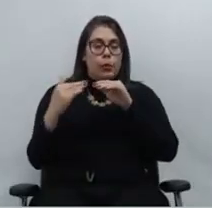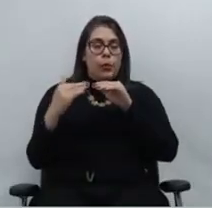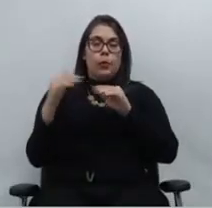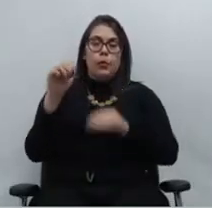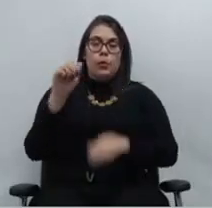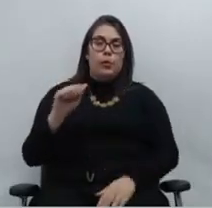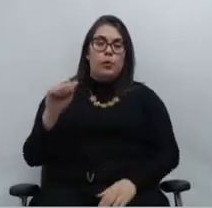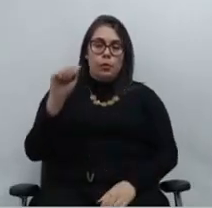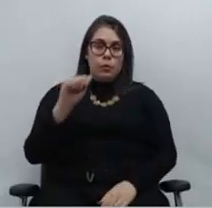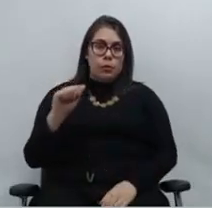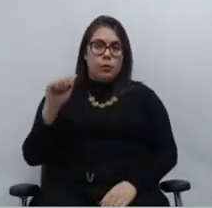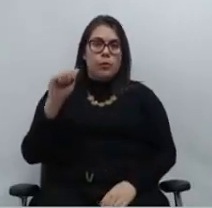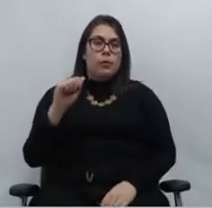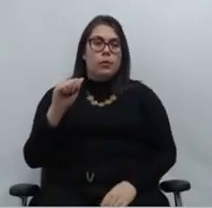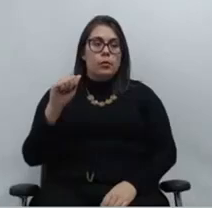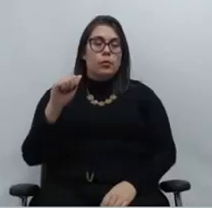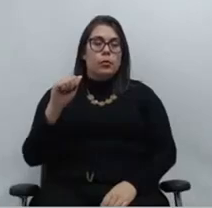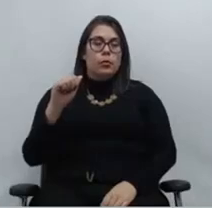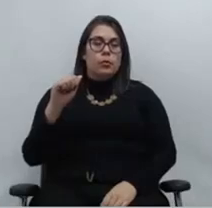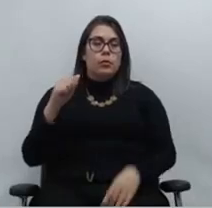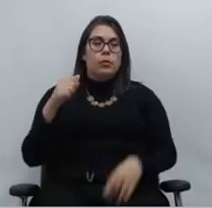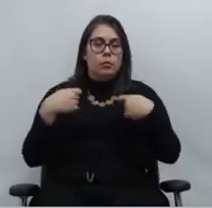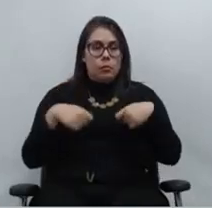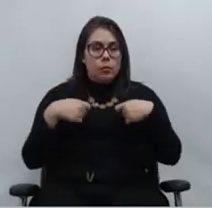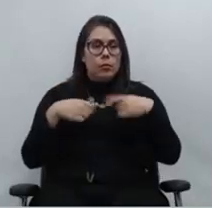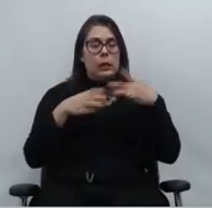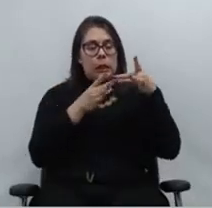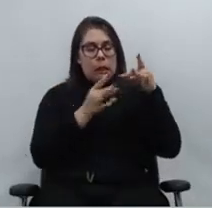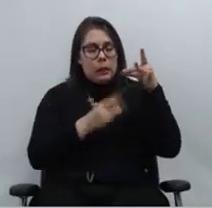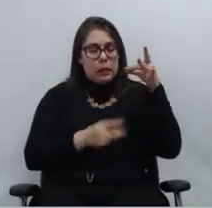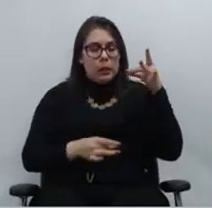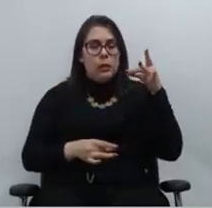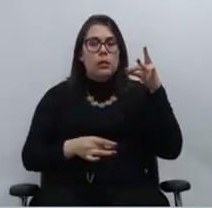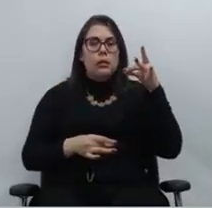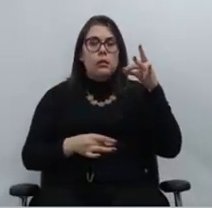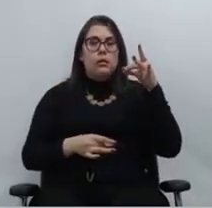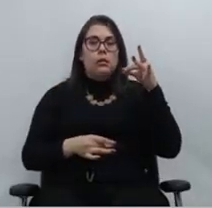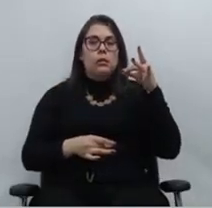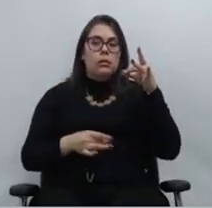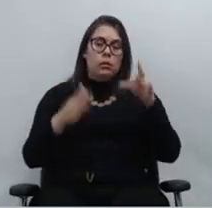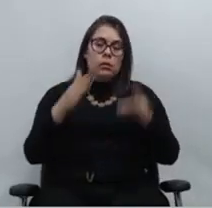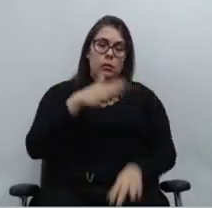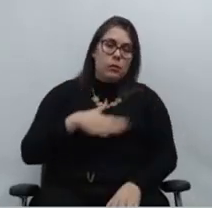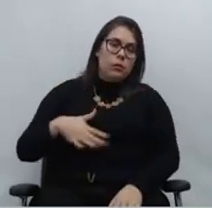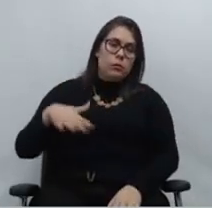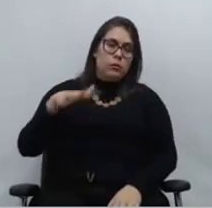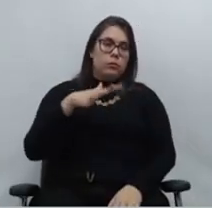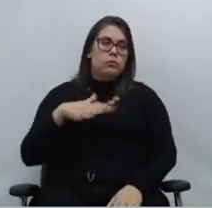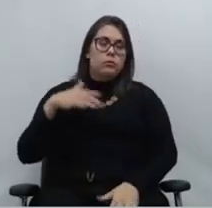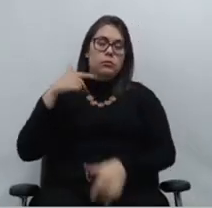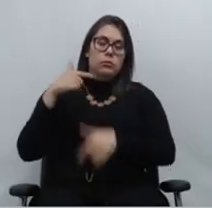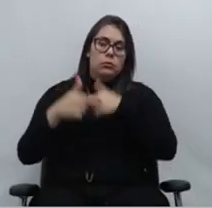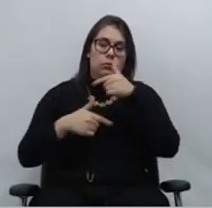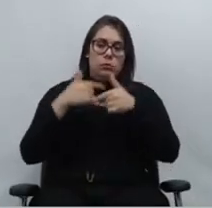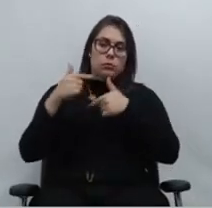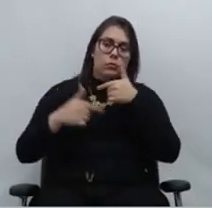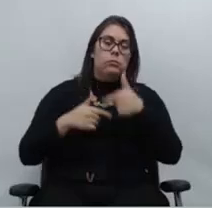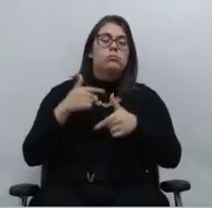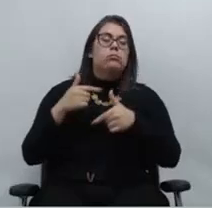no sentido de que trata-se de matéria absolutamente densa, fora do âmbito direto da nossa atuação enquanto operadores do